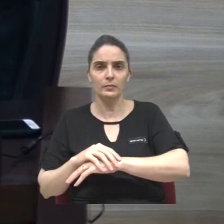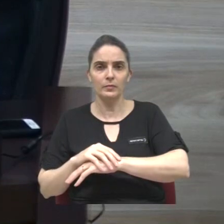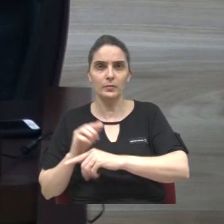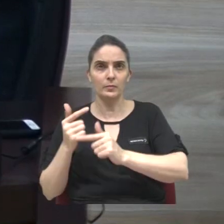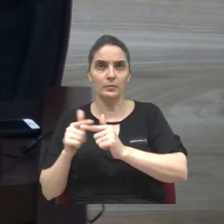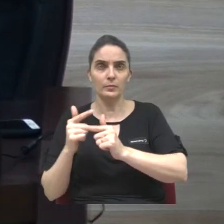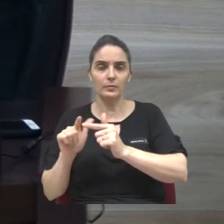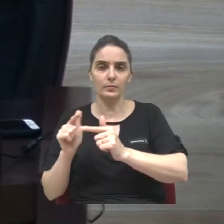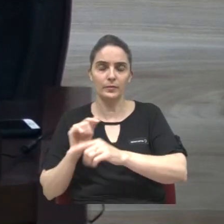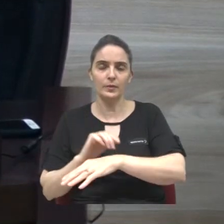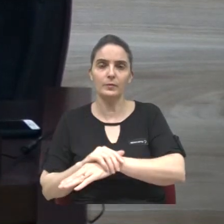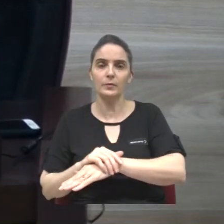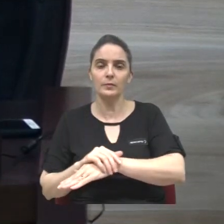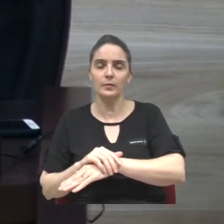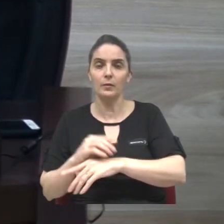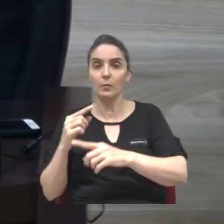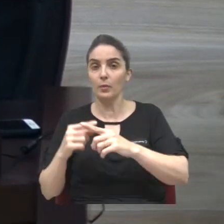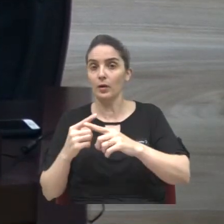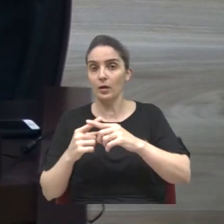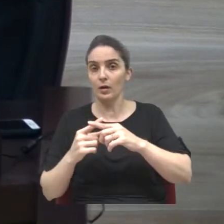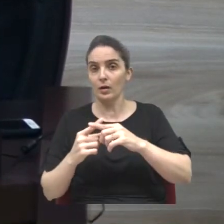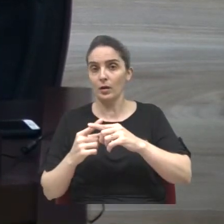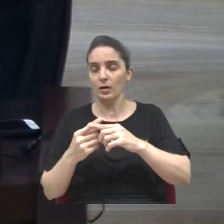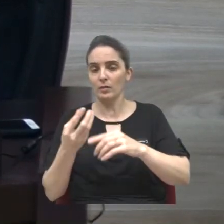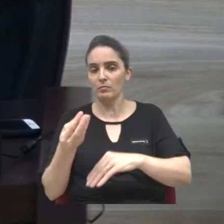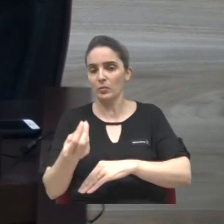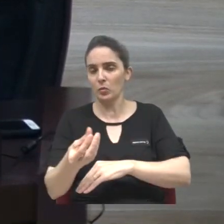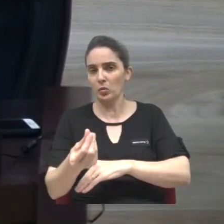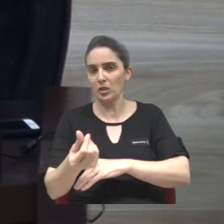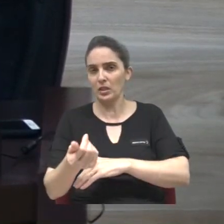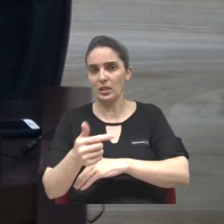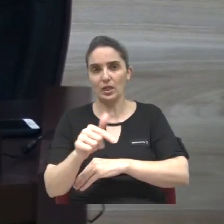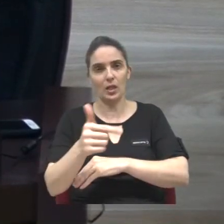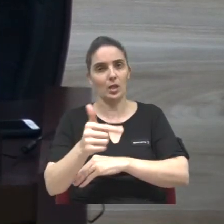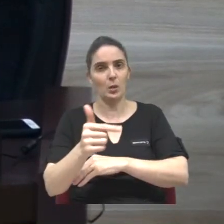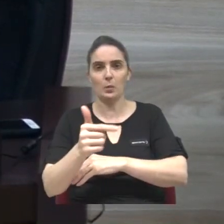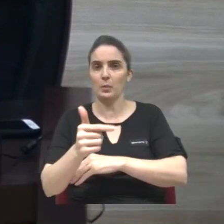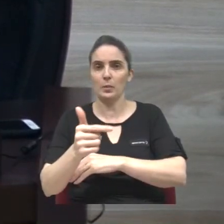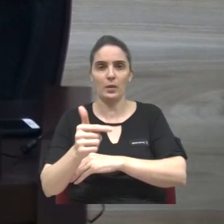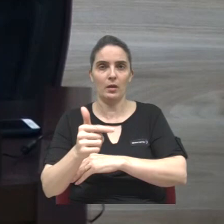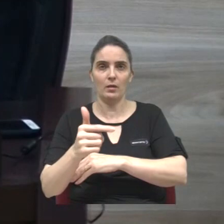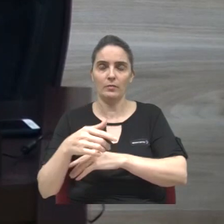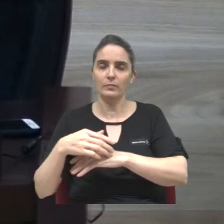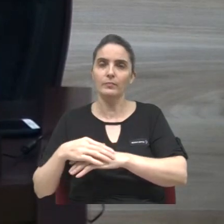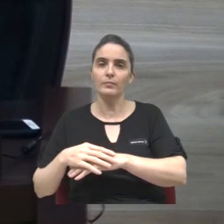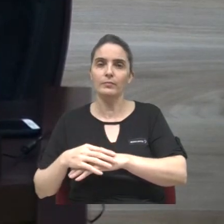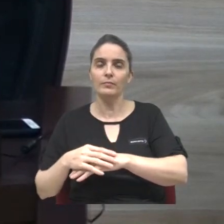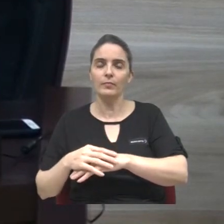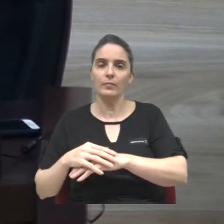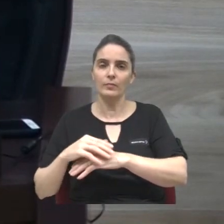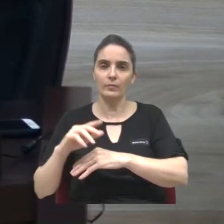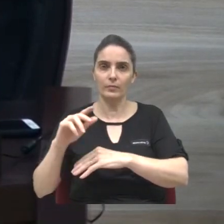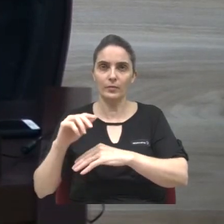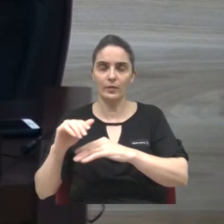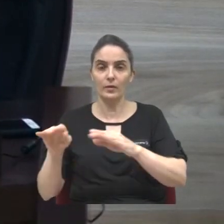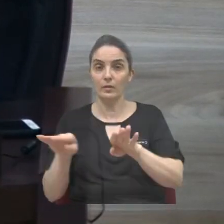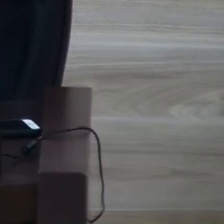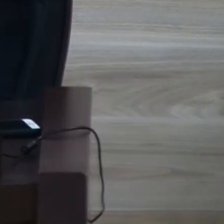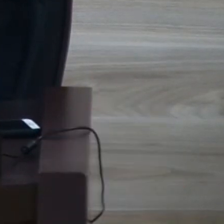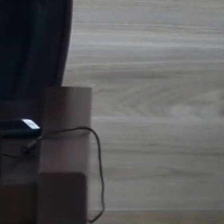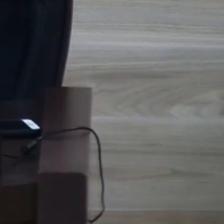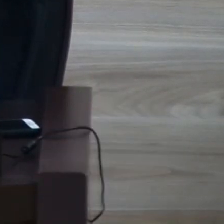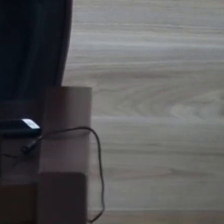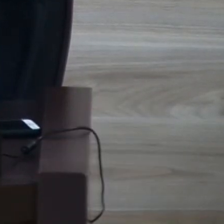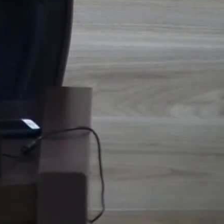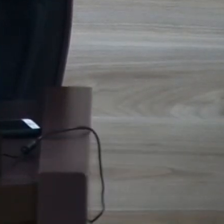são prestados com qualidade, eficiência e celeridade. Letra H. Atendimento ineficiente aos